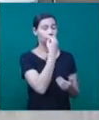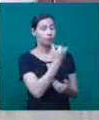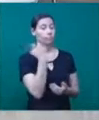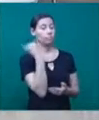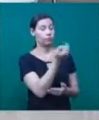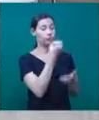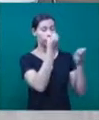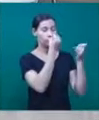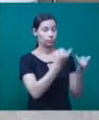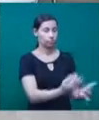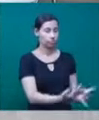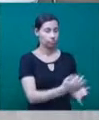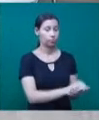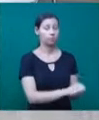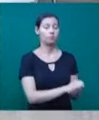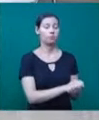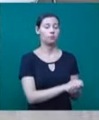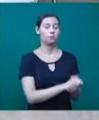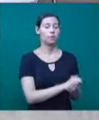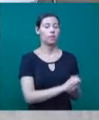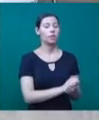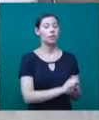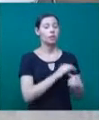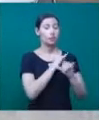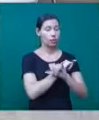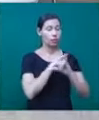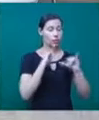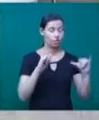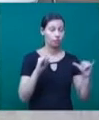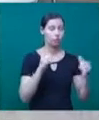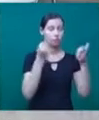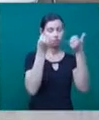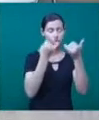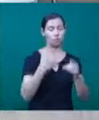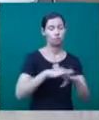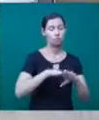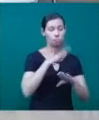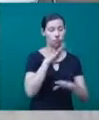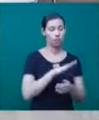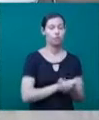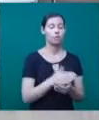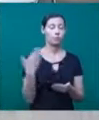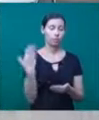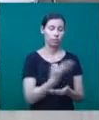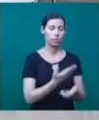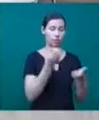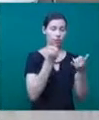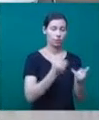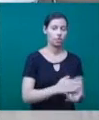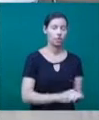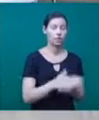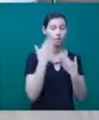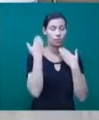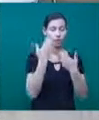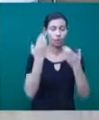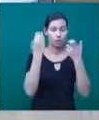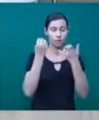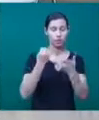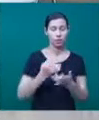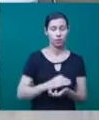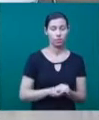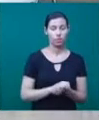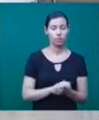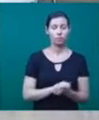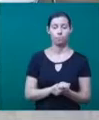assunto. Espero falar mais também, inclusive, durante a campanha e contar com o senhor mais vezes. Obrigado mais uma vez pelos esclarecimentos aqui no estúdio. Se, para mim é um prazer, sempre